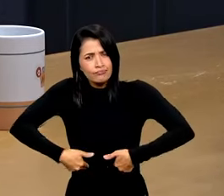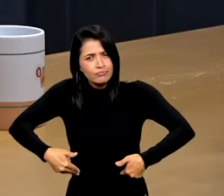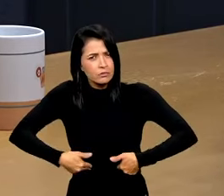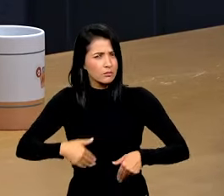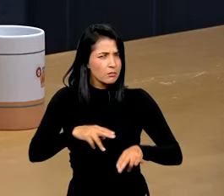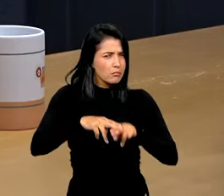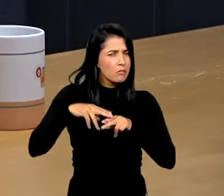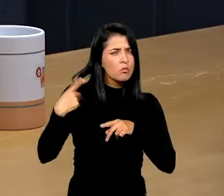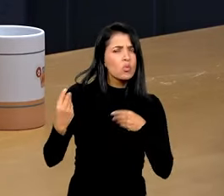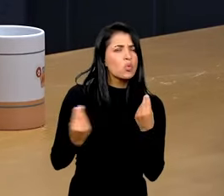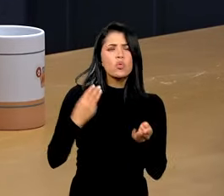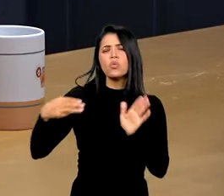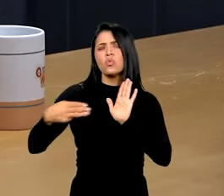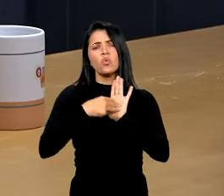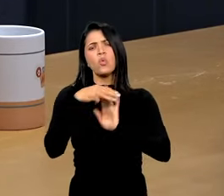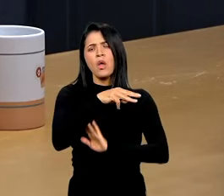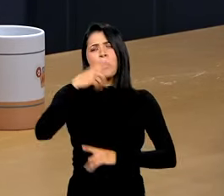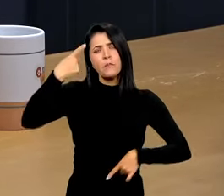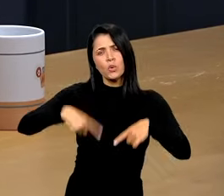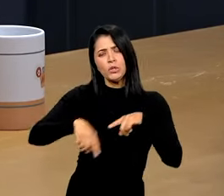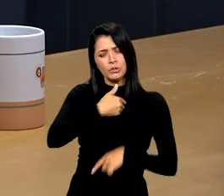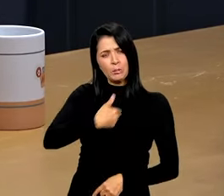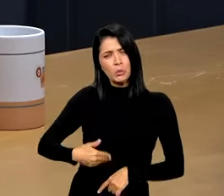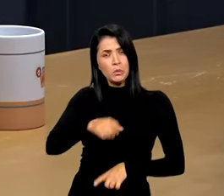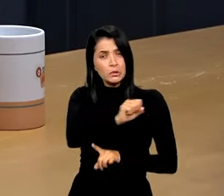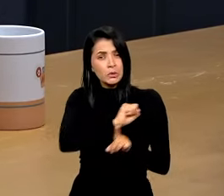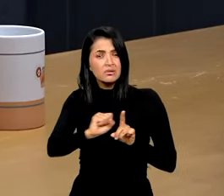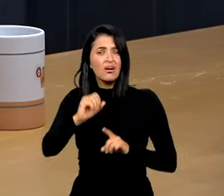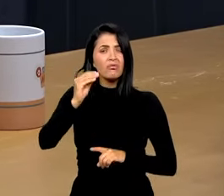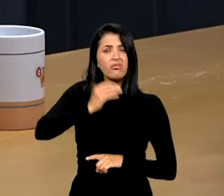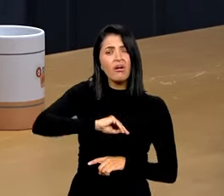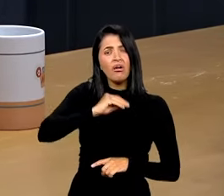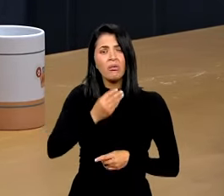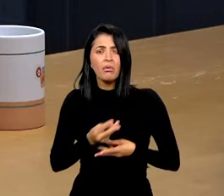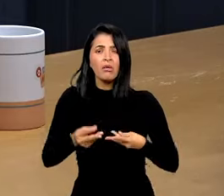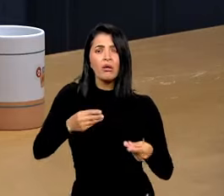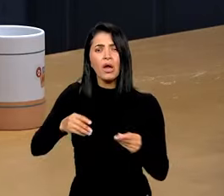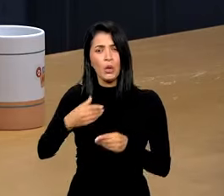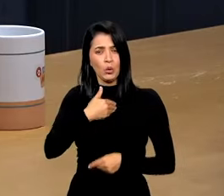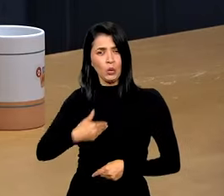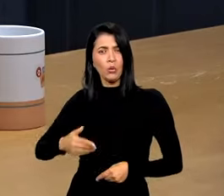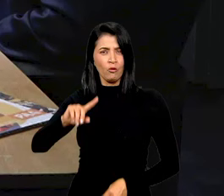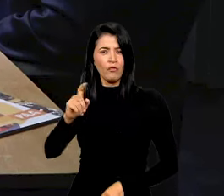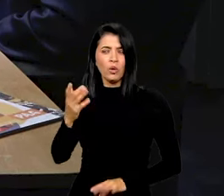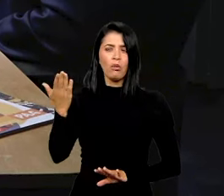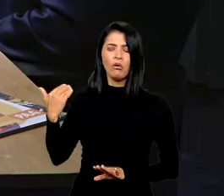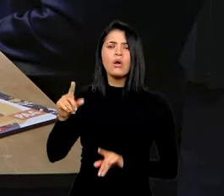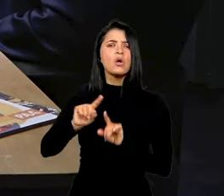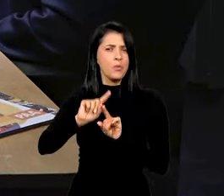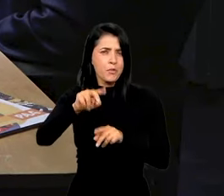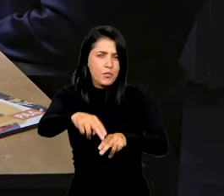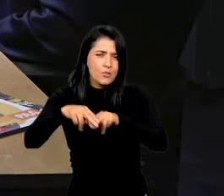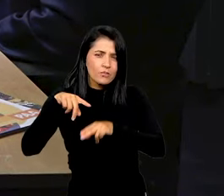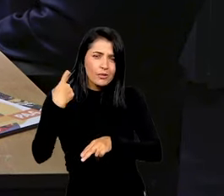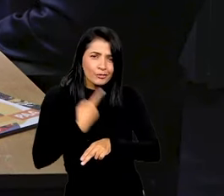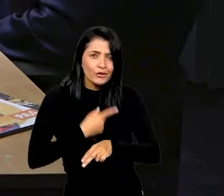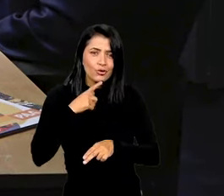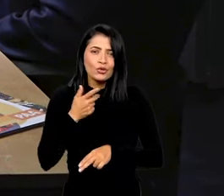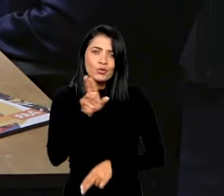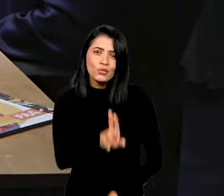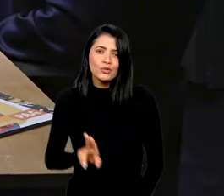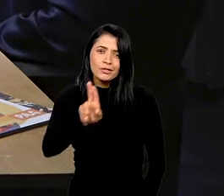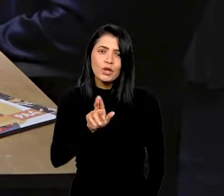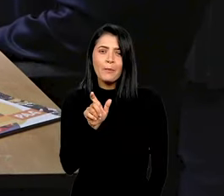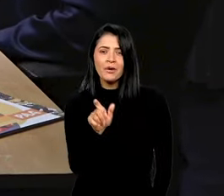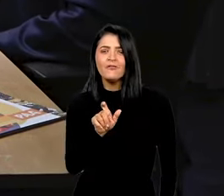nas políticas públicas sociais, nos governos anteriores, e por isso a gente está usando o termo reconstrução do